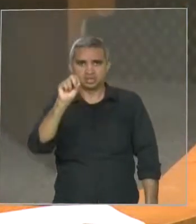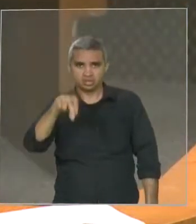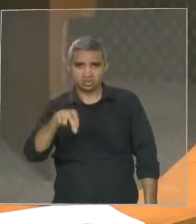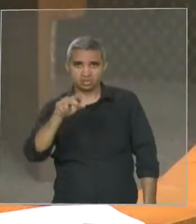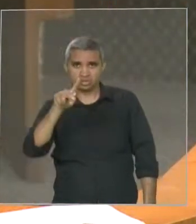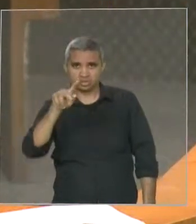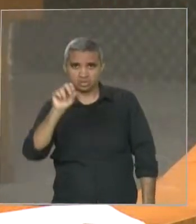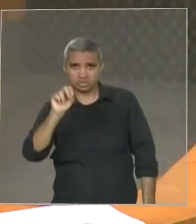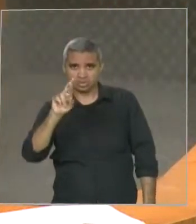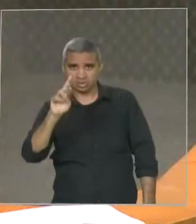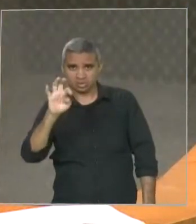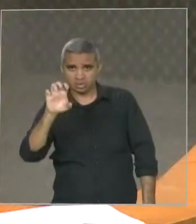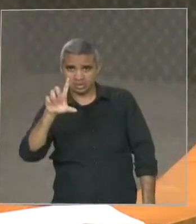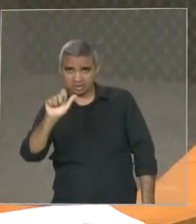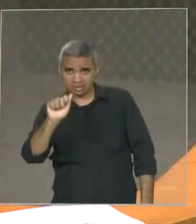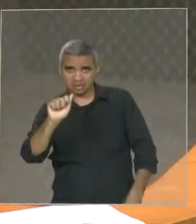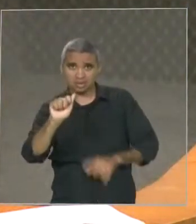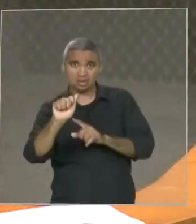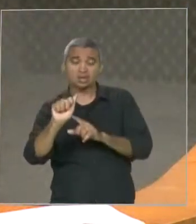mais ocupar